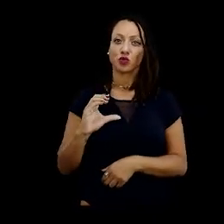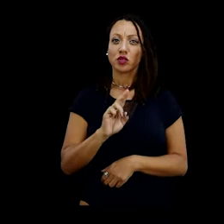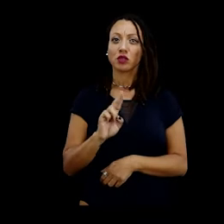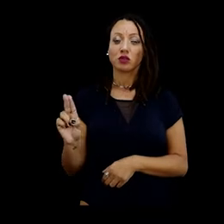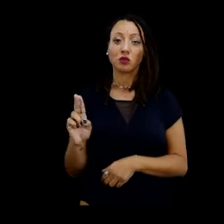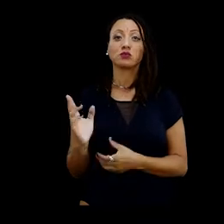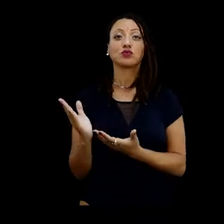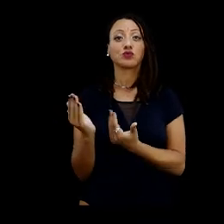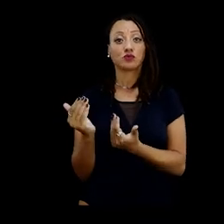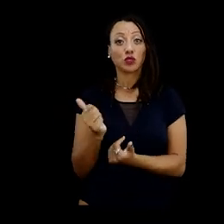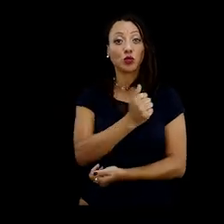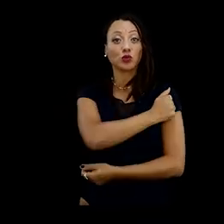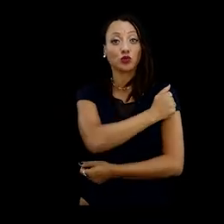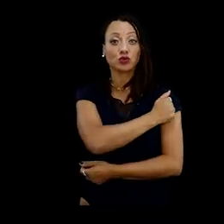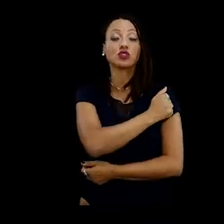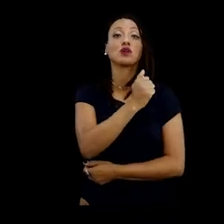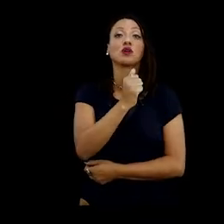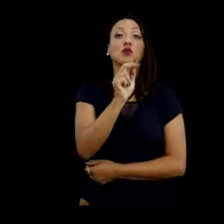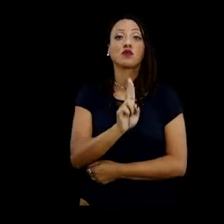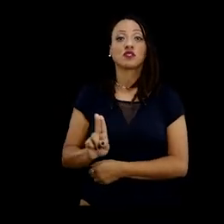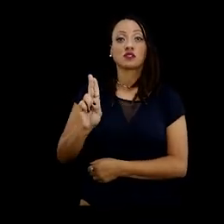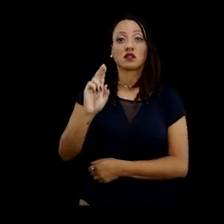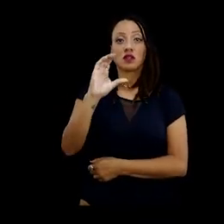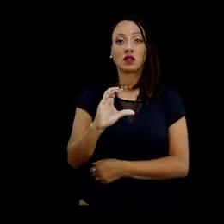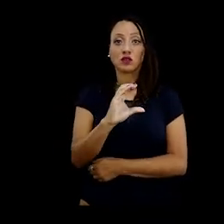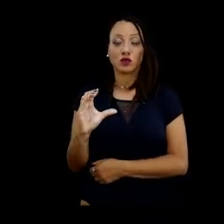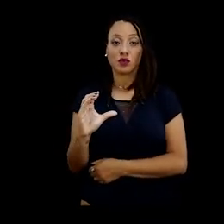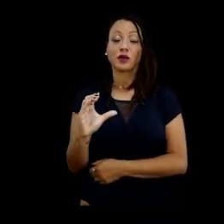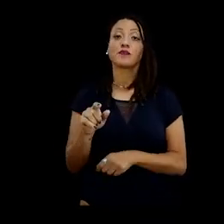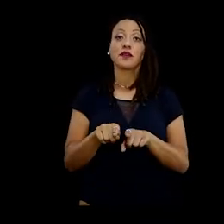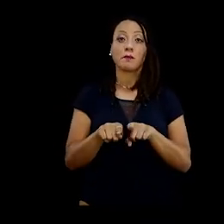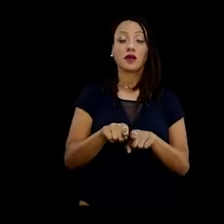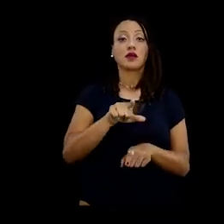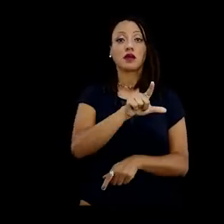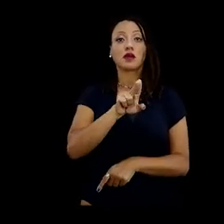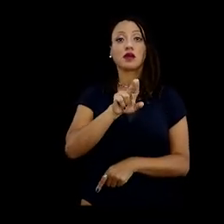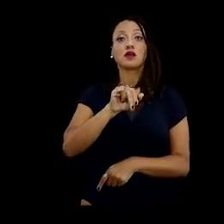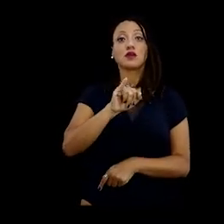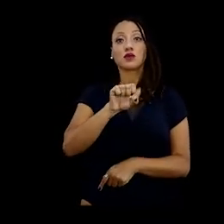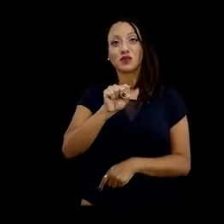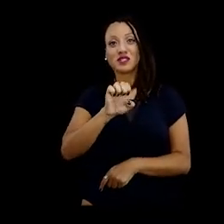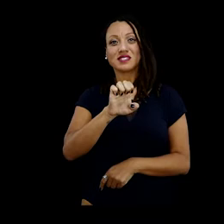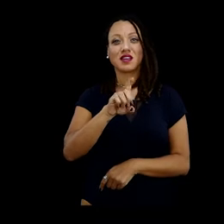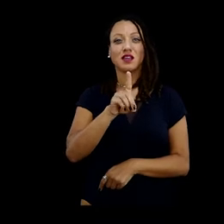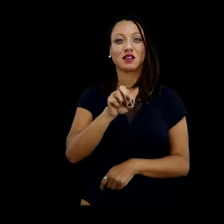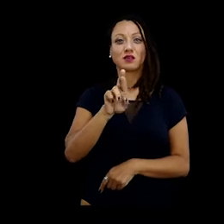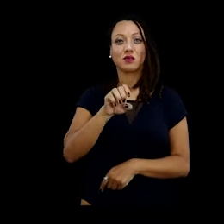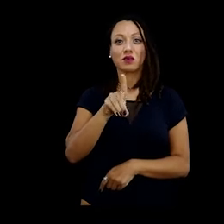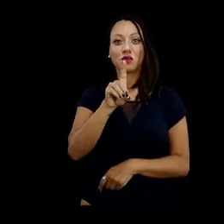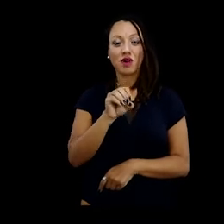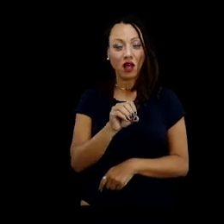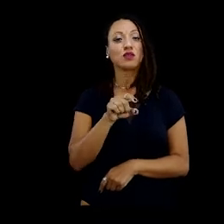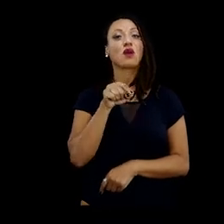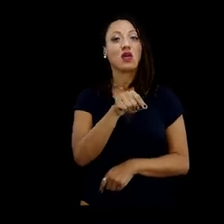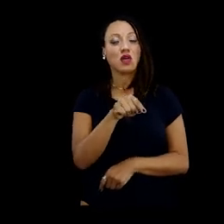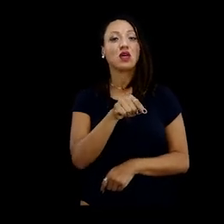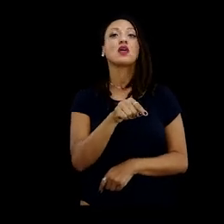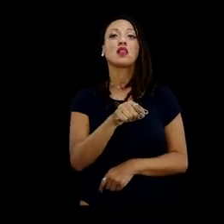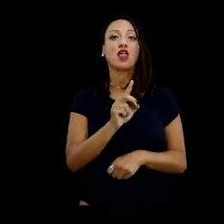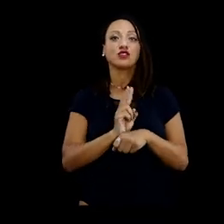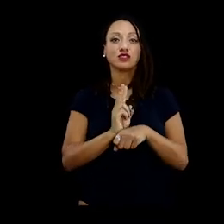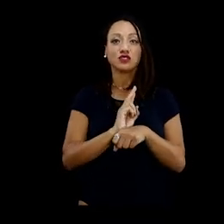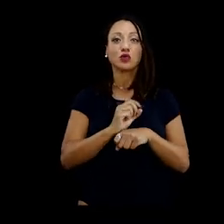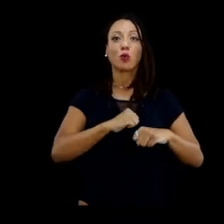Juventude Universitária Católica, e com isso o Luiz Eduardo Vanderlei, que era o dirigente do movimento de educação